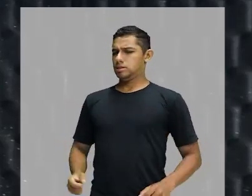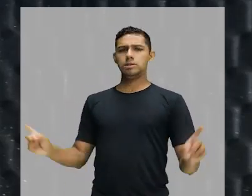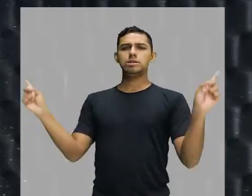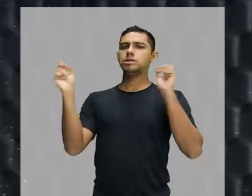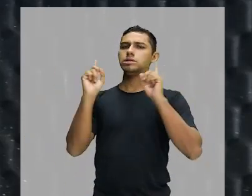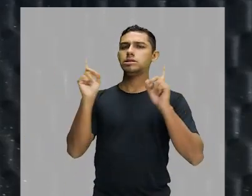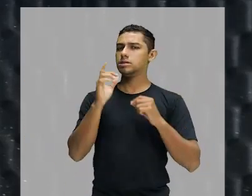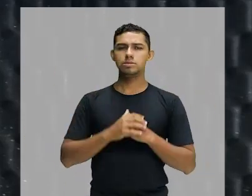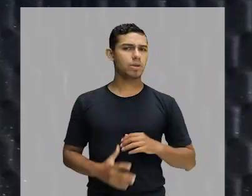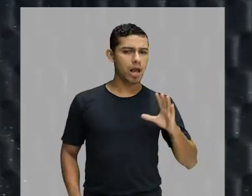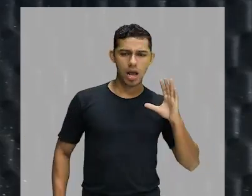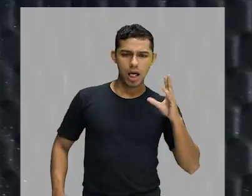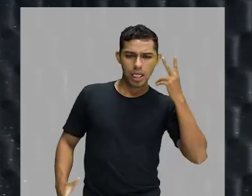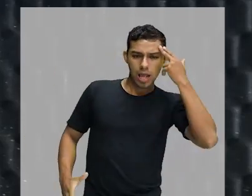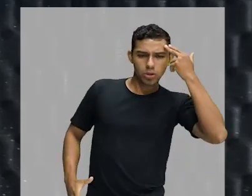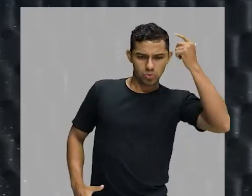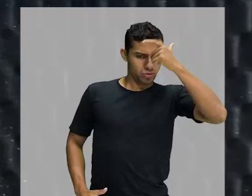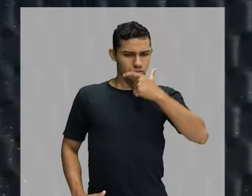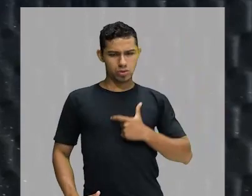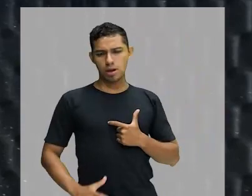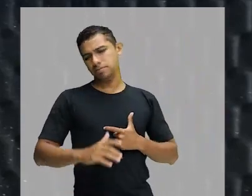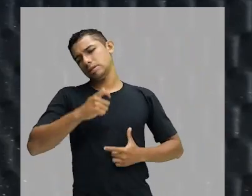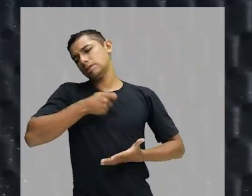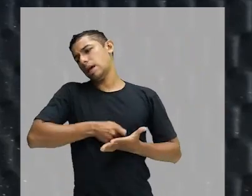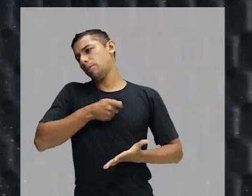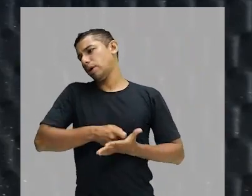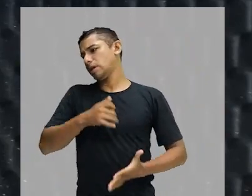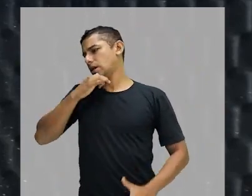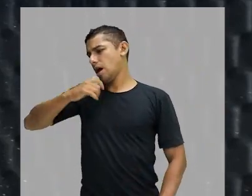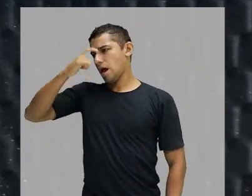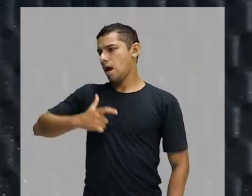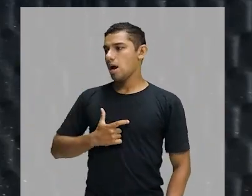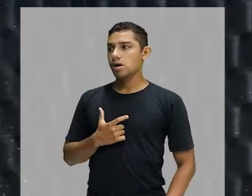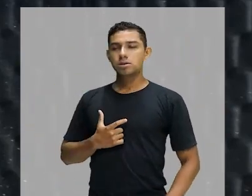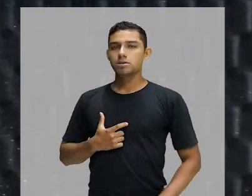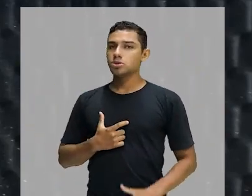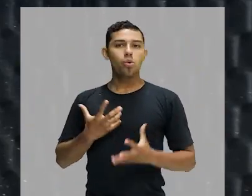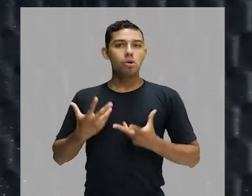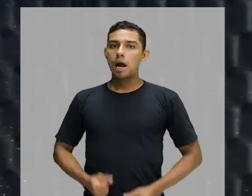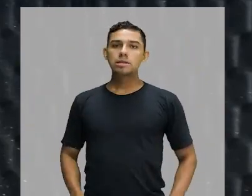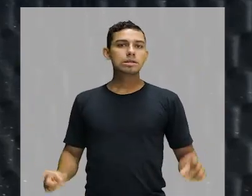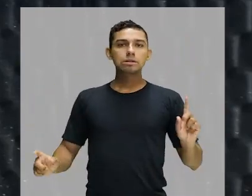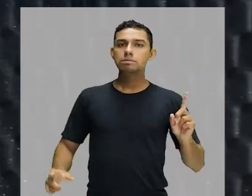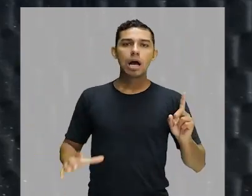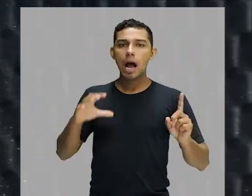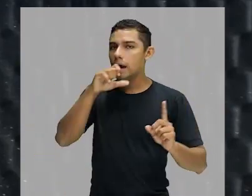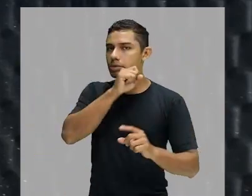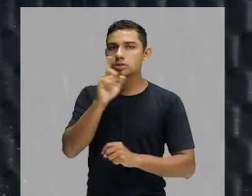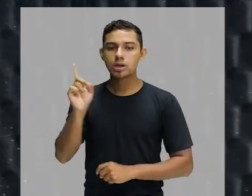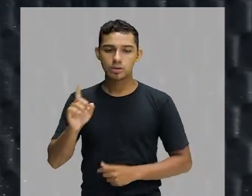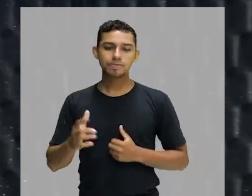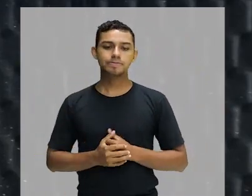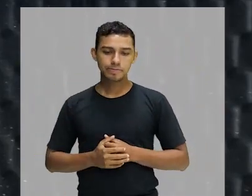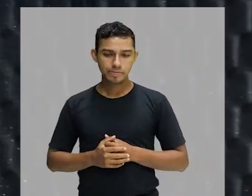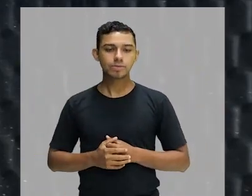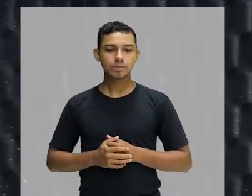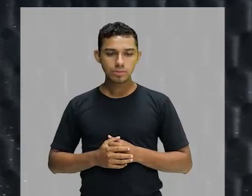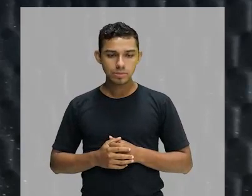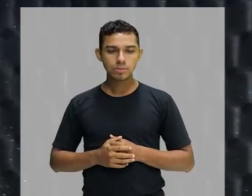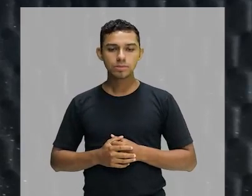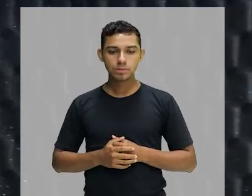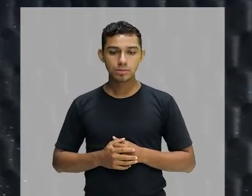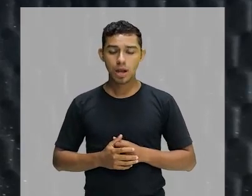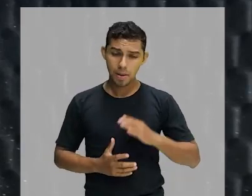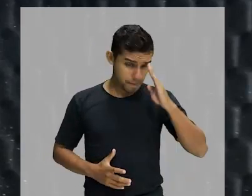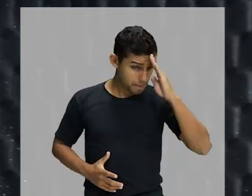de forma natural, como se ele estivesse dependendo ali do seu condicionamento físico. Isso é de alguma forma o quê? Mascarada. As